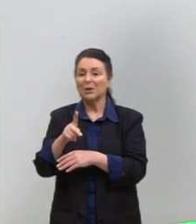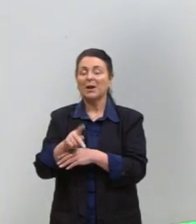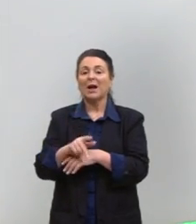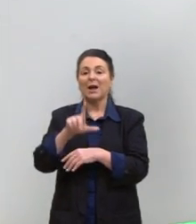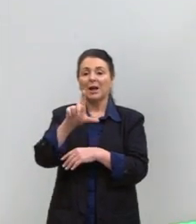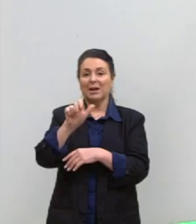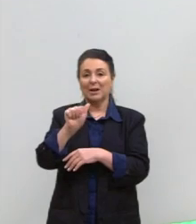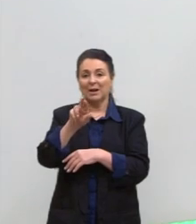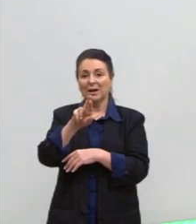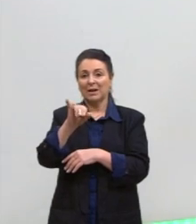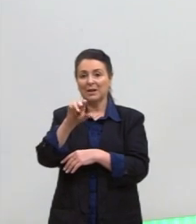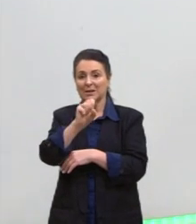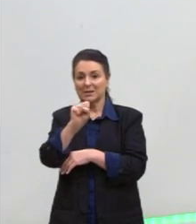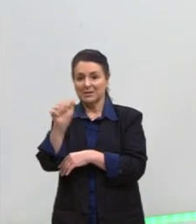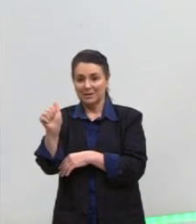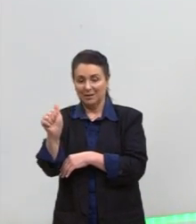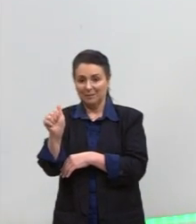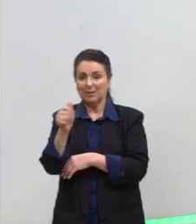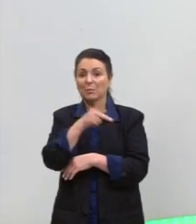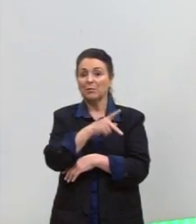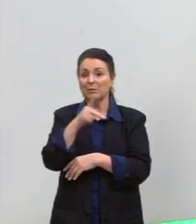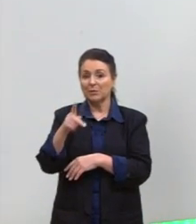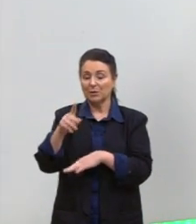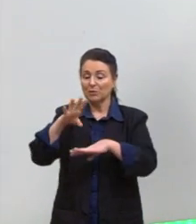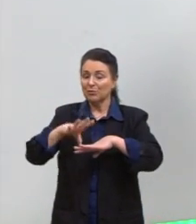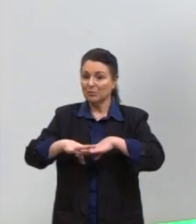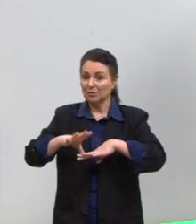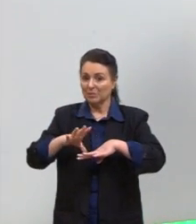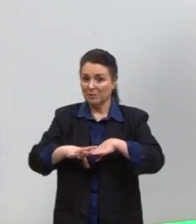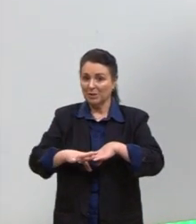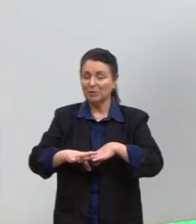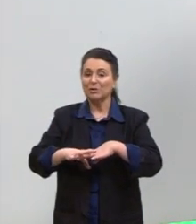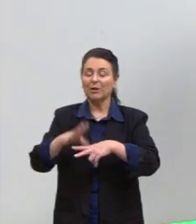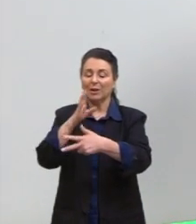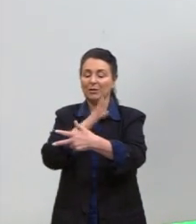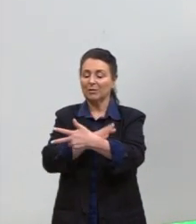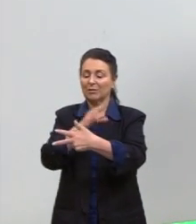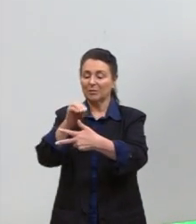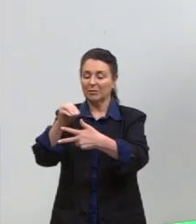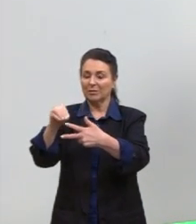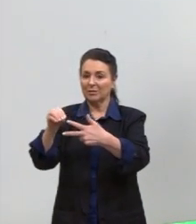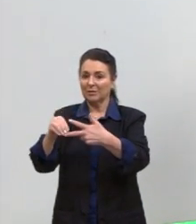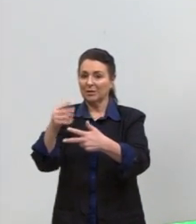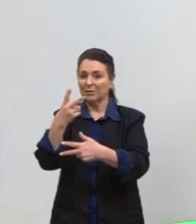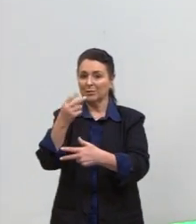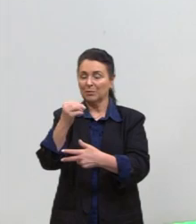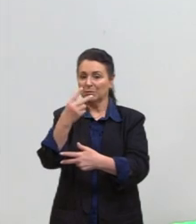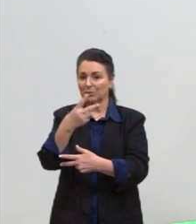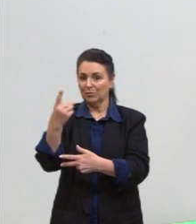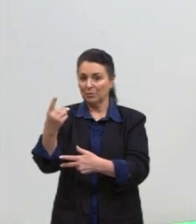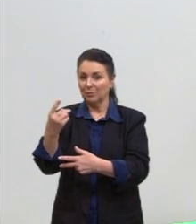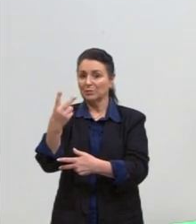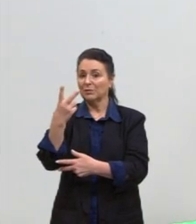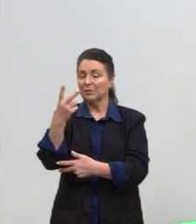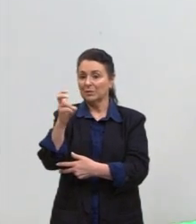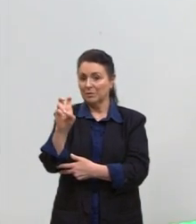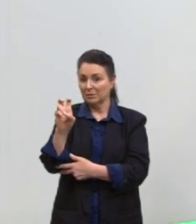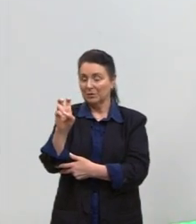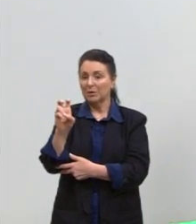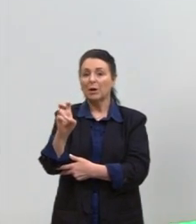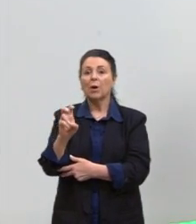eu sou a Prof Fernanda Prof de matemática e do Pré Enem 2022 Eu tenho 25 anos